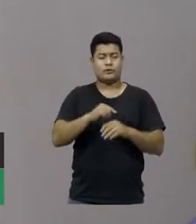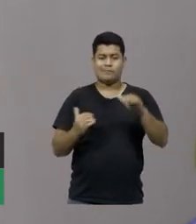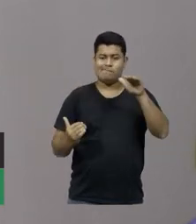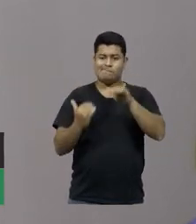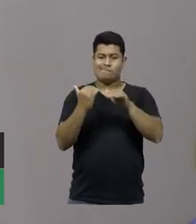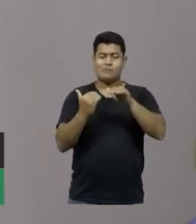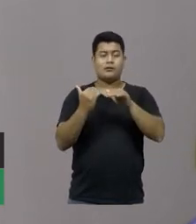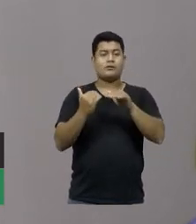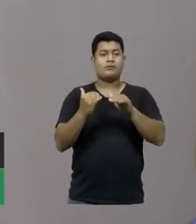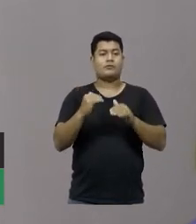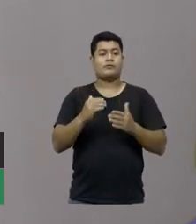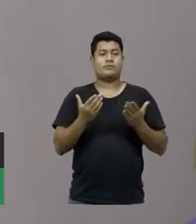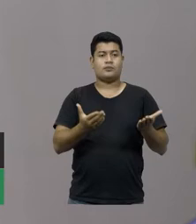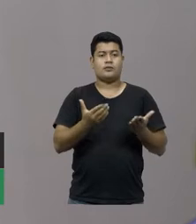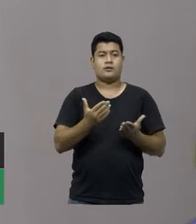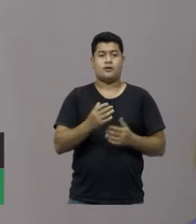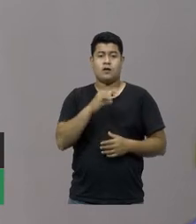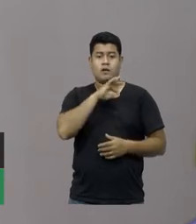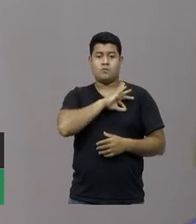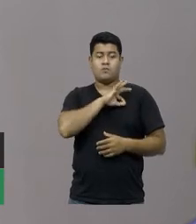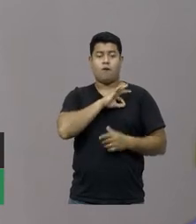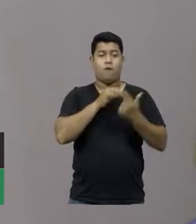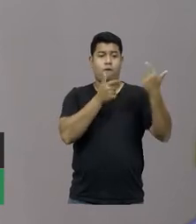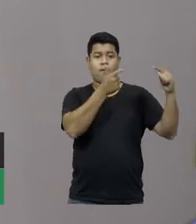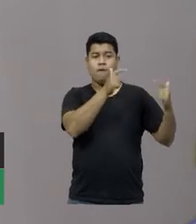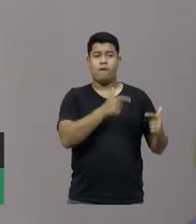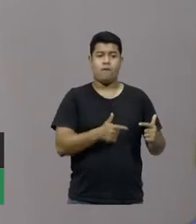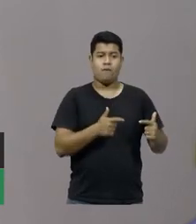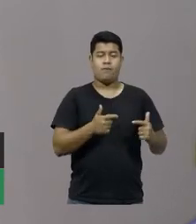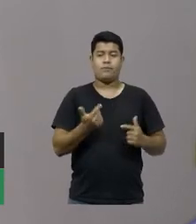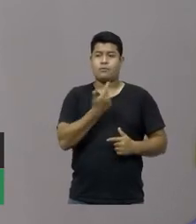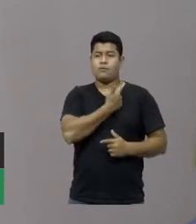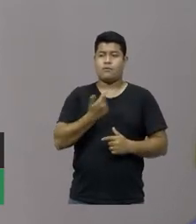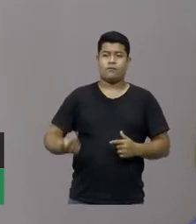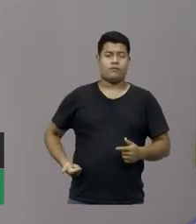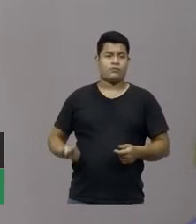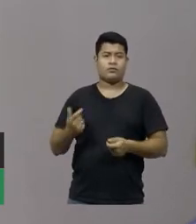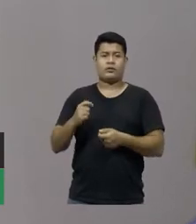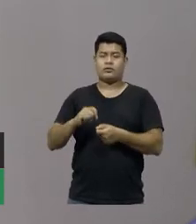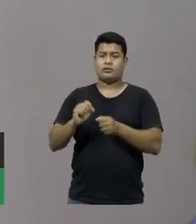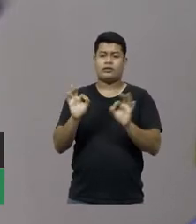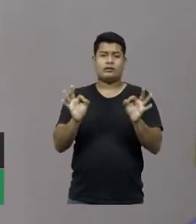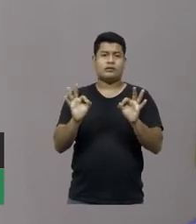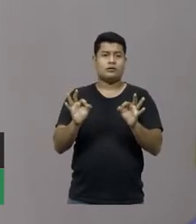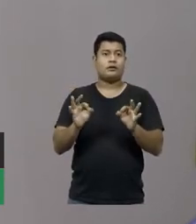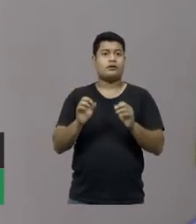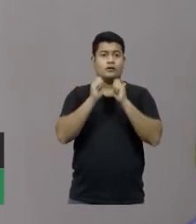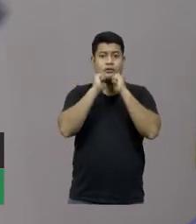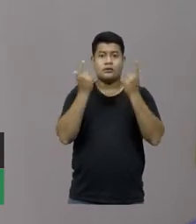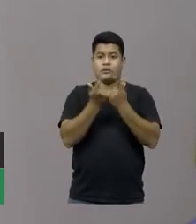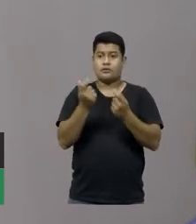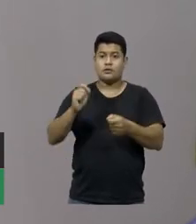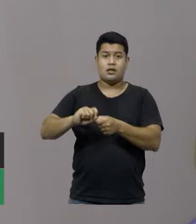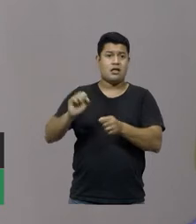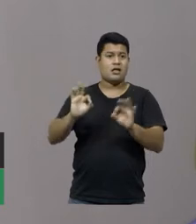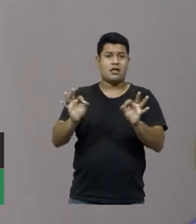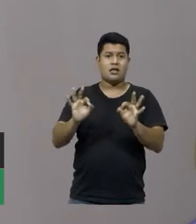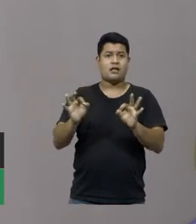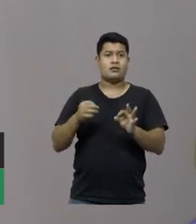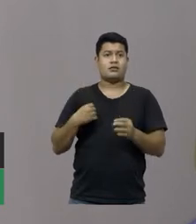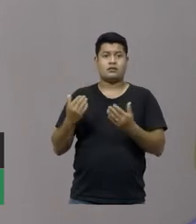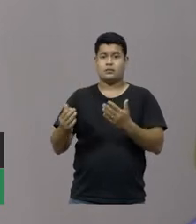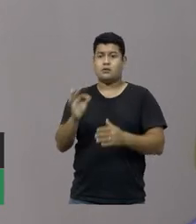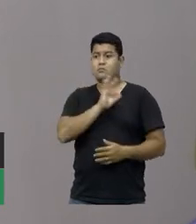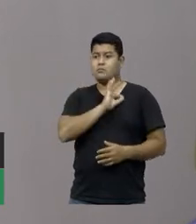Dava. E a gente não fez. O governo não fez. A Assembleia Legislativa não fez e os policiais continuam morrendo